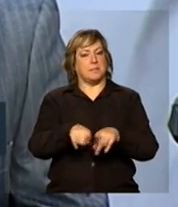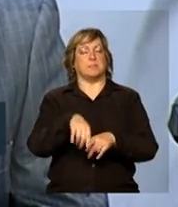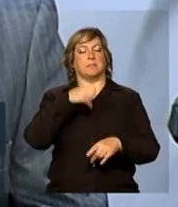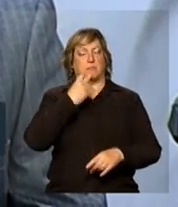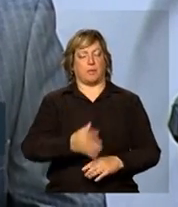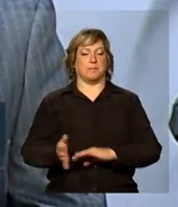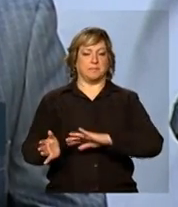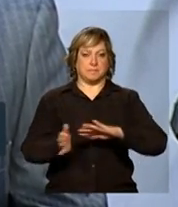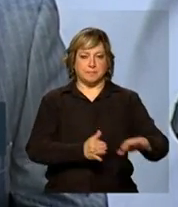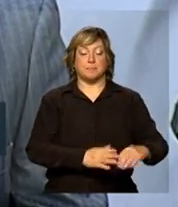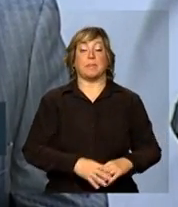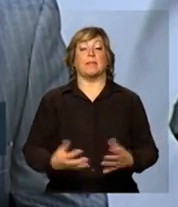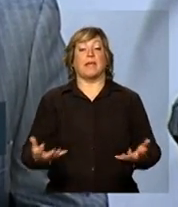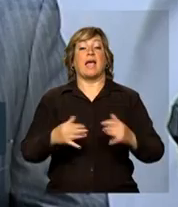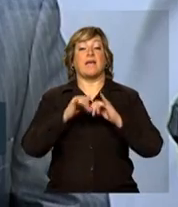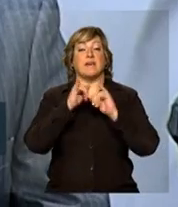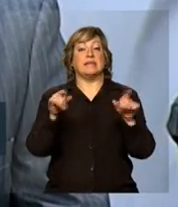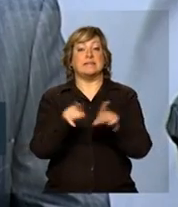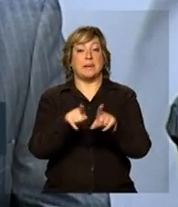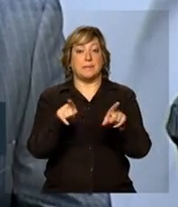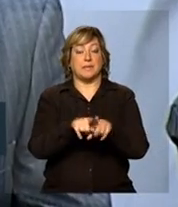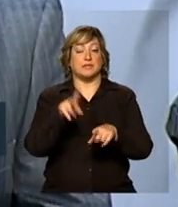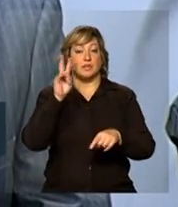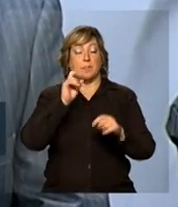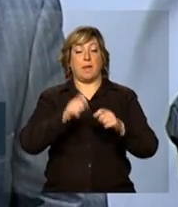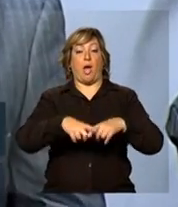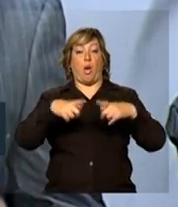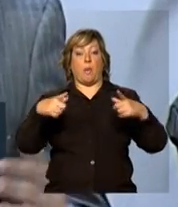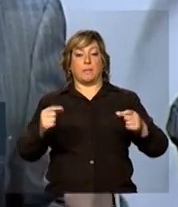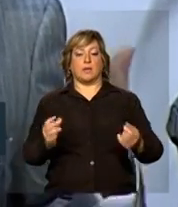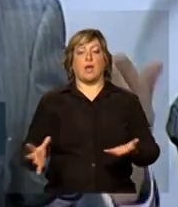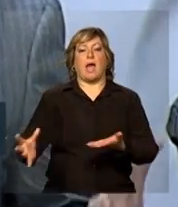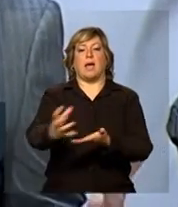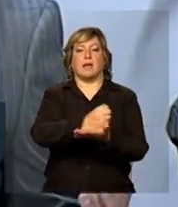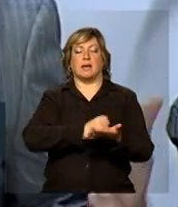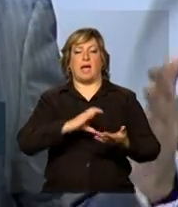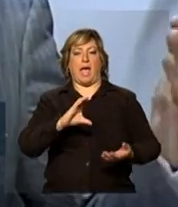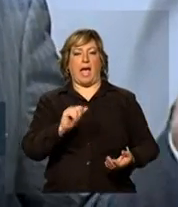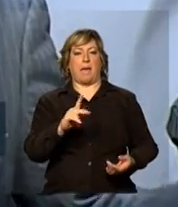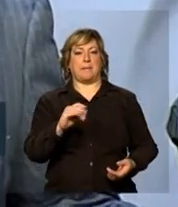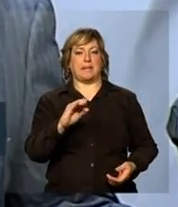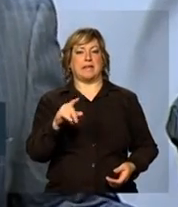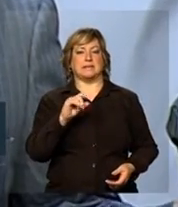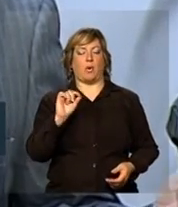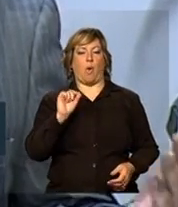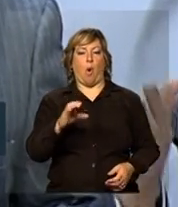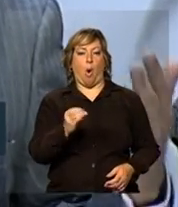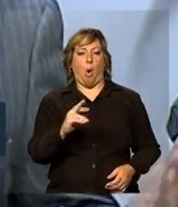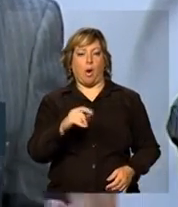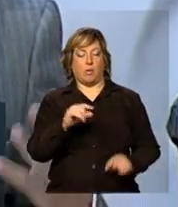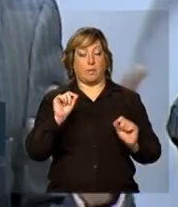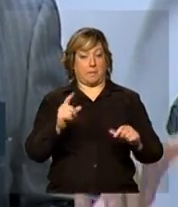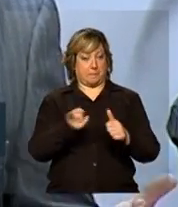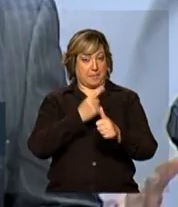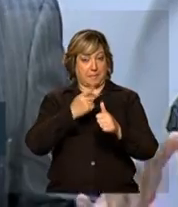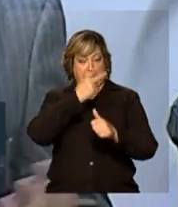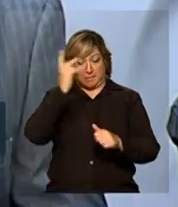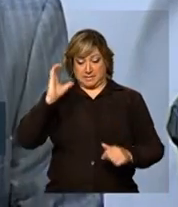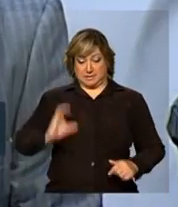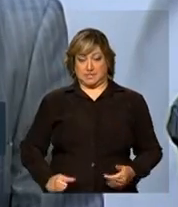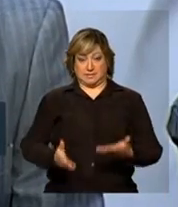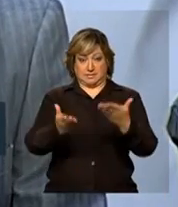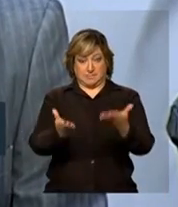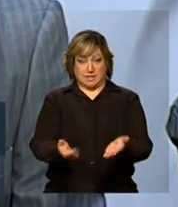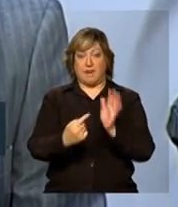que é fundamental para aumentar a captação de órgãos. Quer dizer, são duas questões fundamentais. Primeiro, o cidadão, a pessoa,